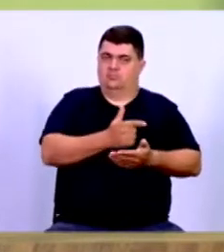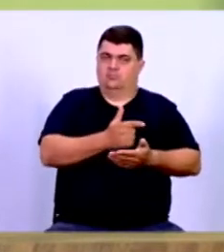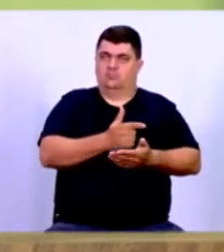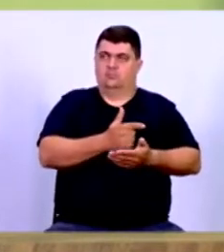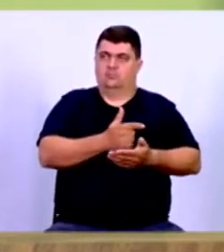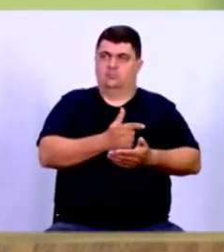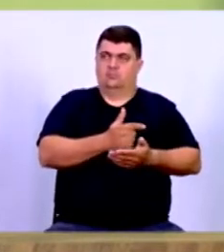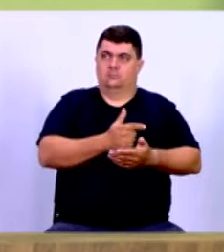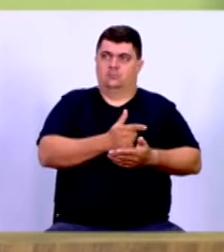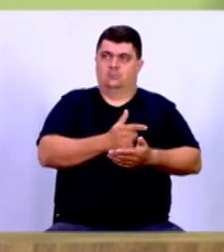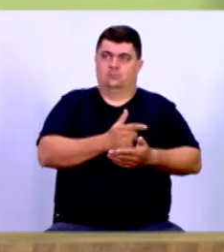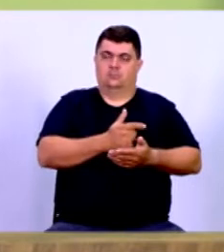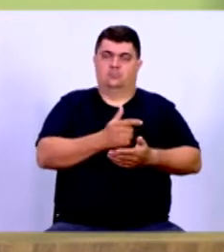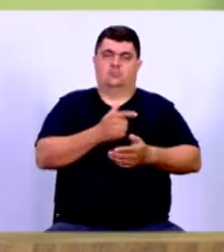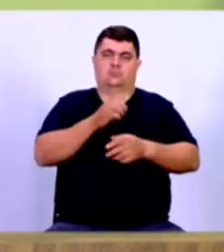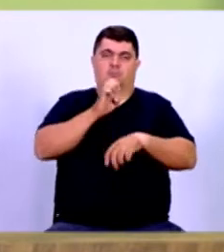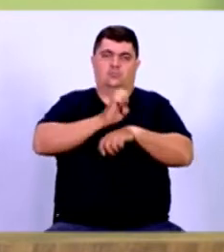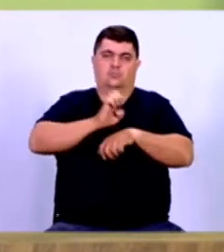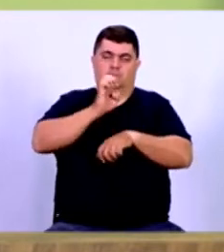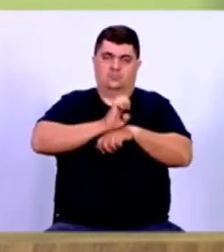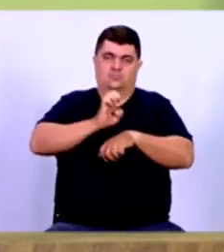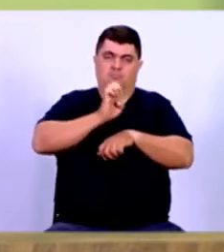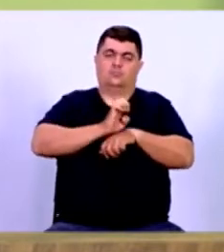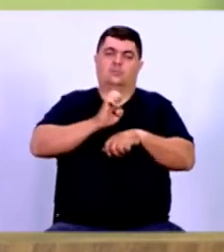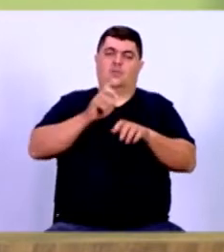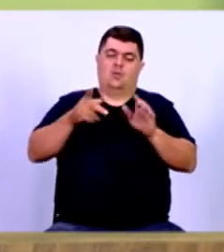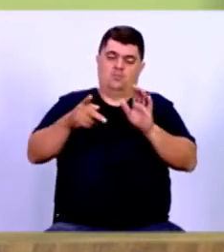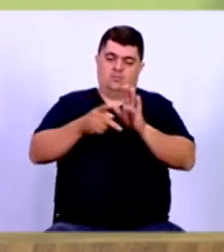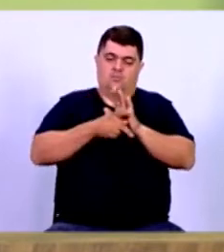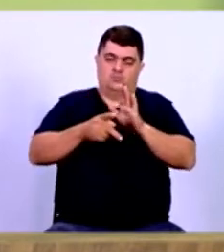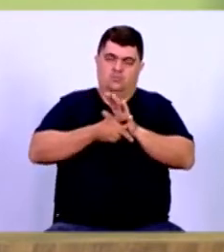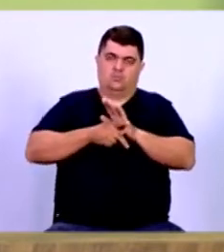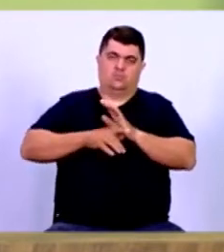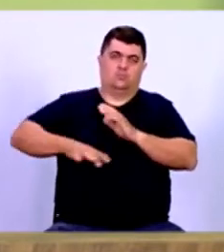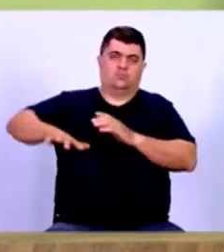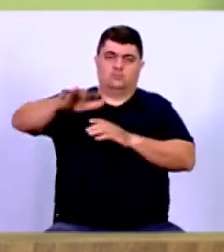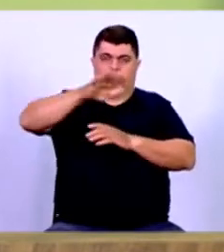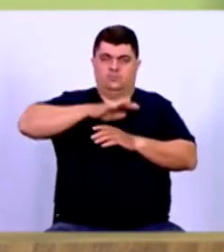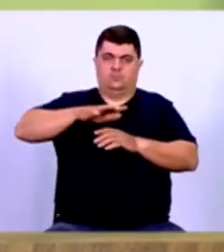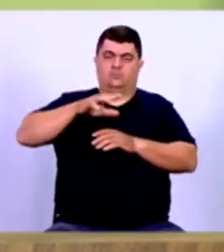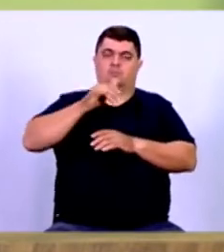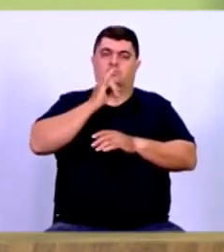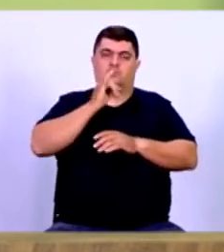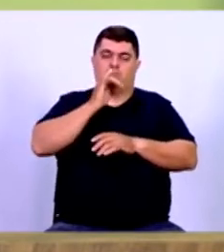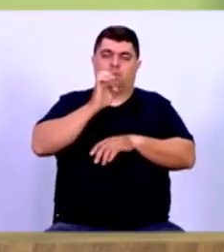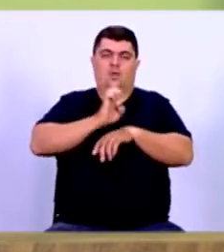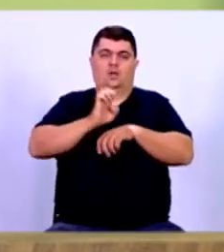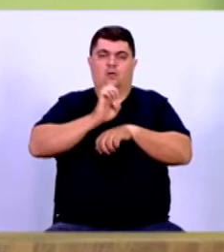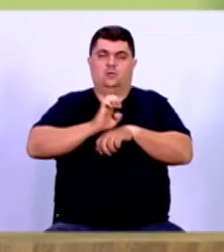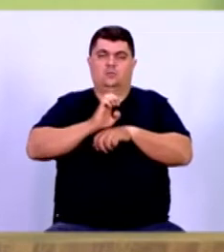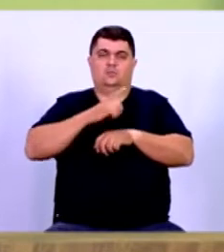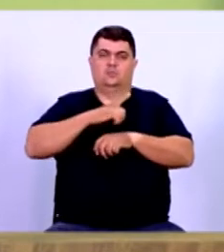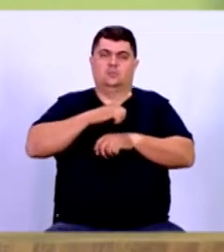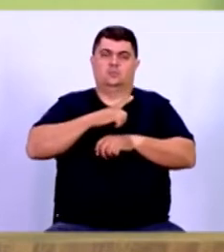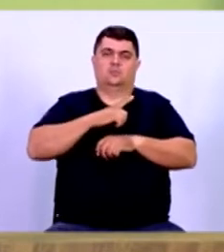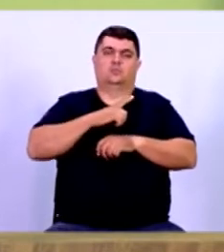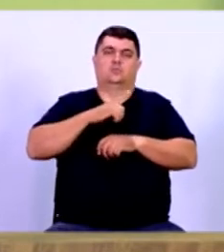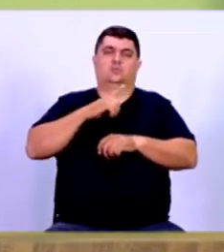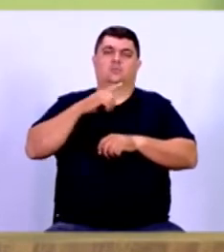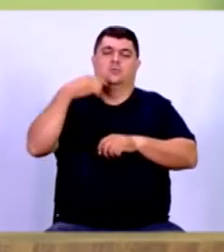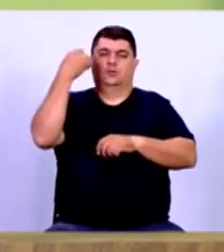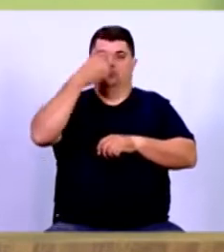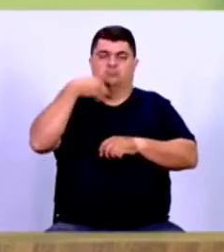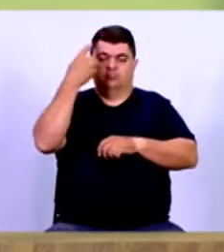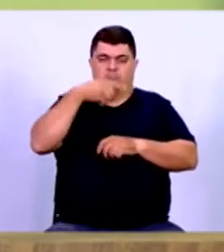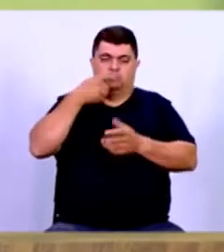específico de uma disciplina ou de um conteúdo, não. Essas avaliações se o estagiário está cumprindo o horário de trabalho, a